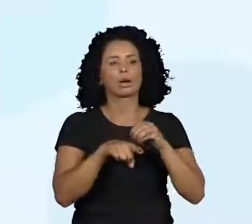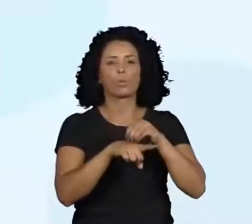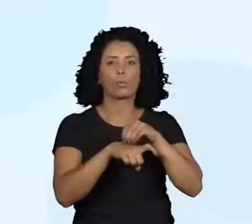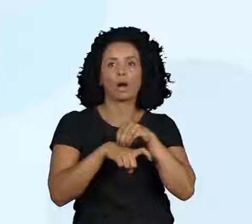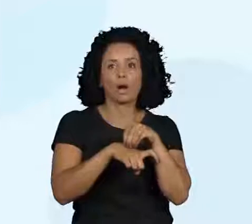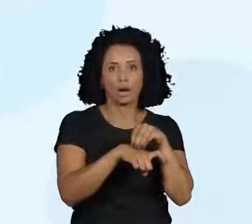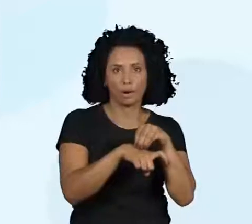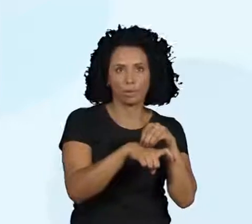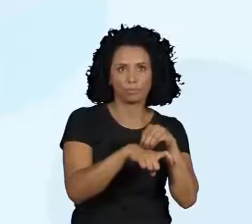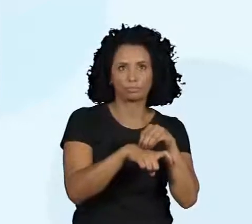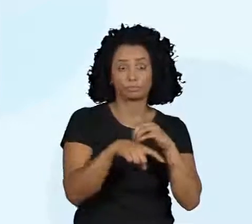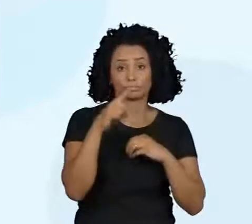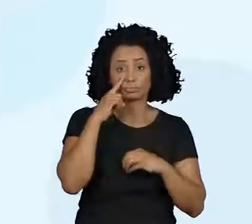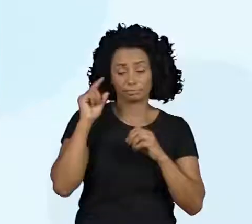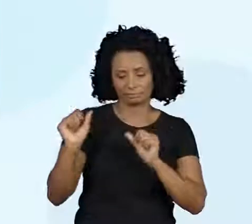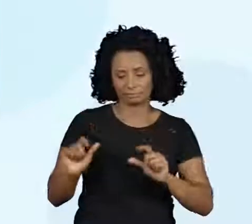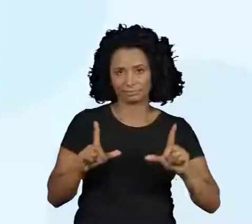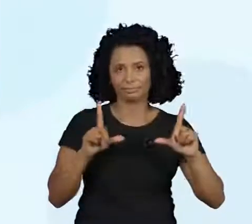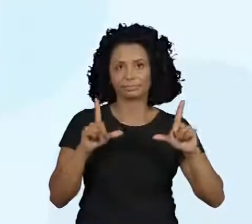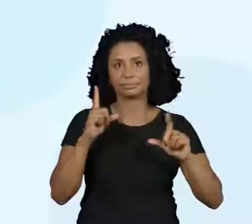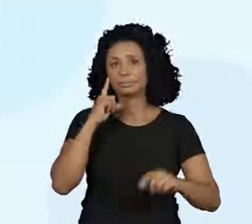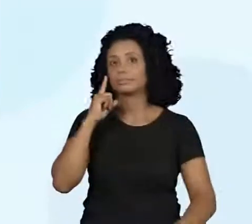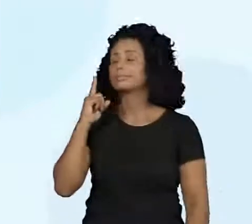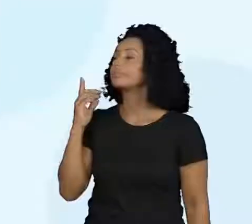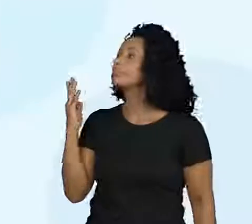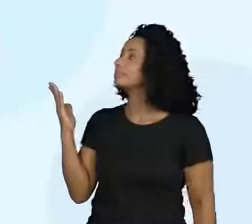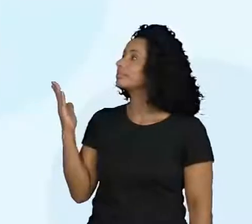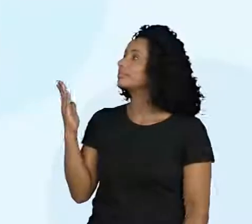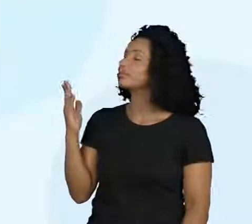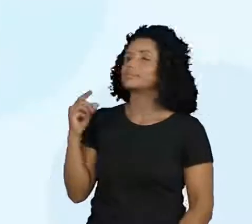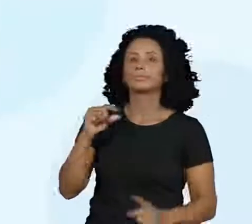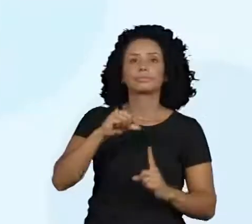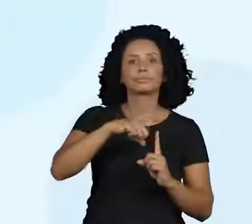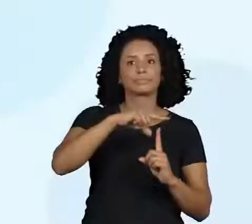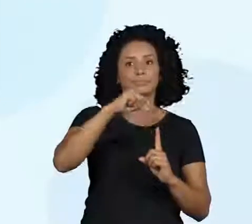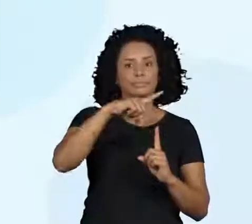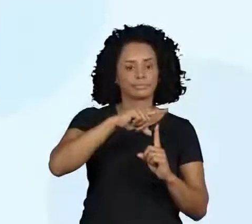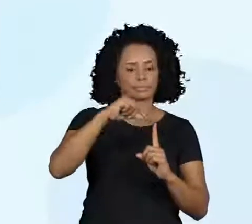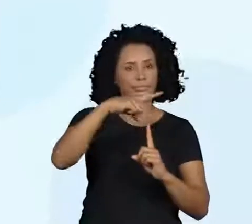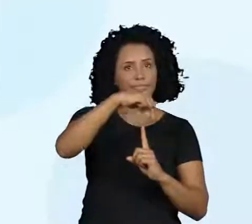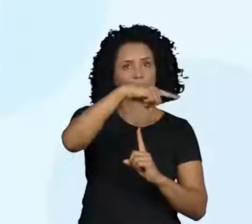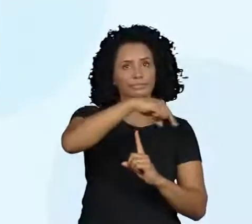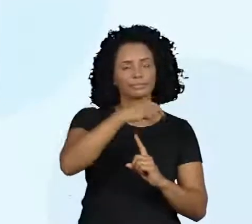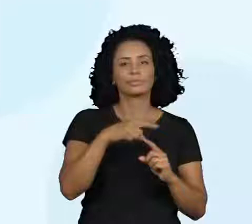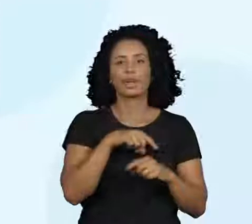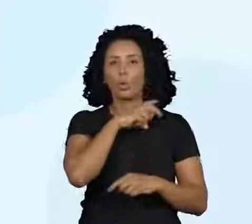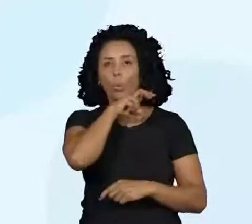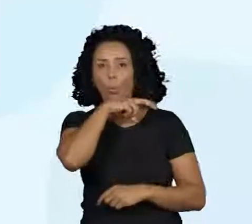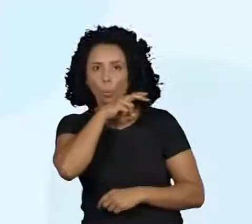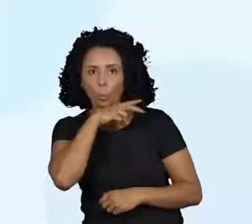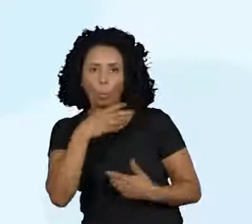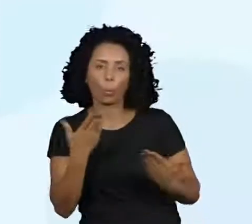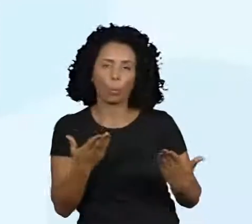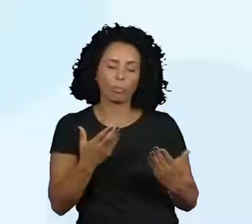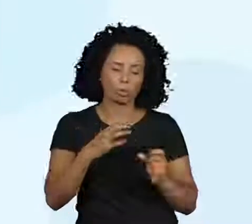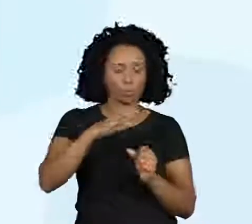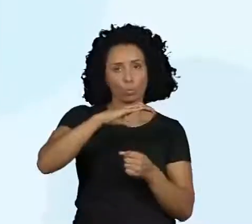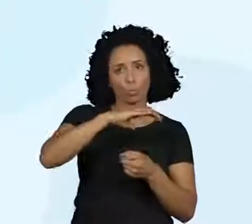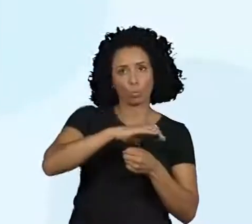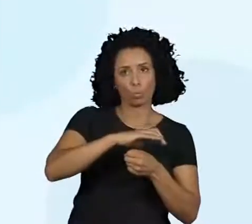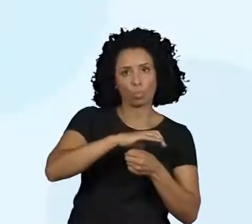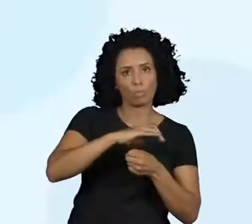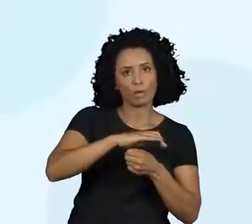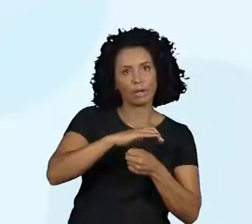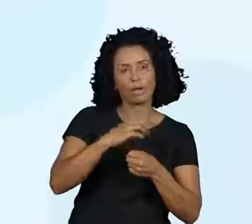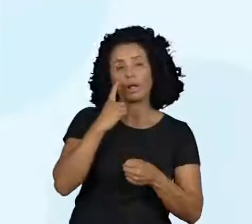gente tem trigo, uma cobra, fungos ou cogumelos, né, que são os